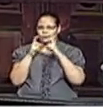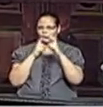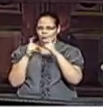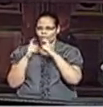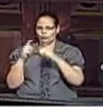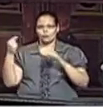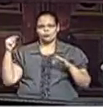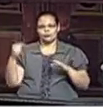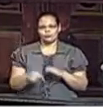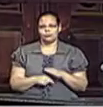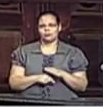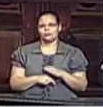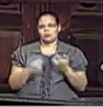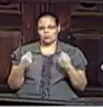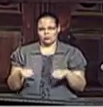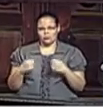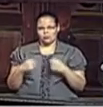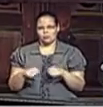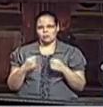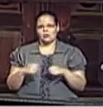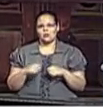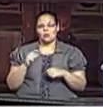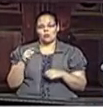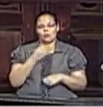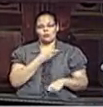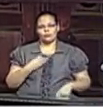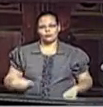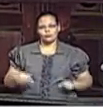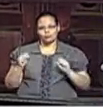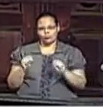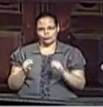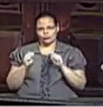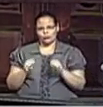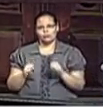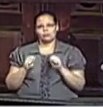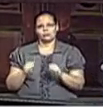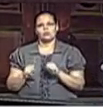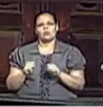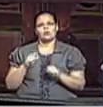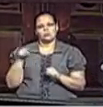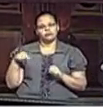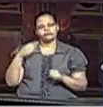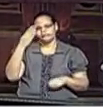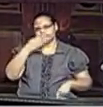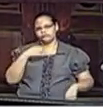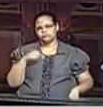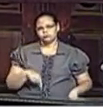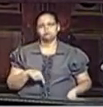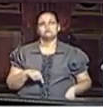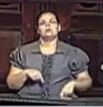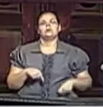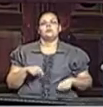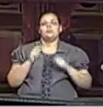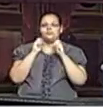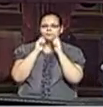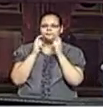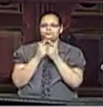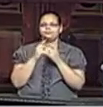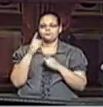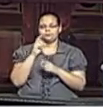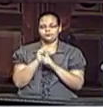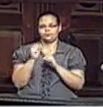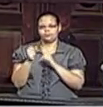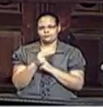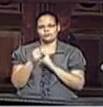com a profundidade que é necessária, para que o governo possa comprovar a esse parlamento e à sociedade que efetivamente